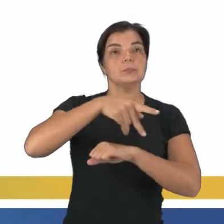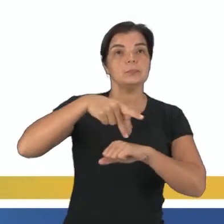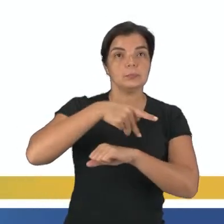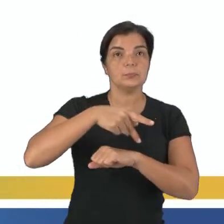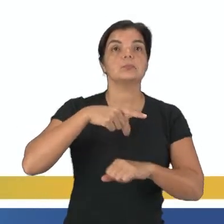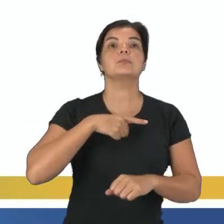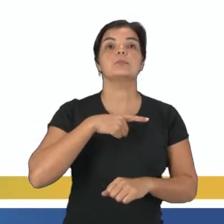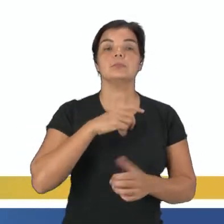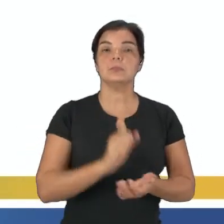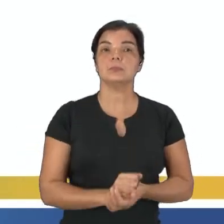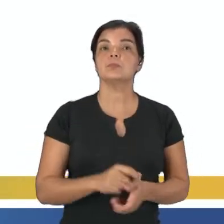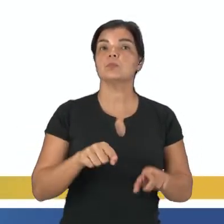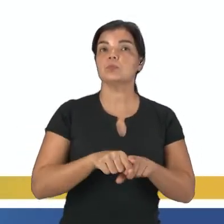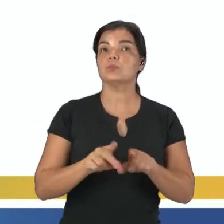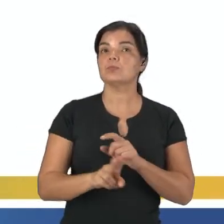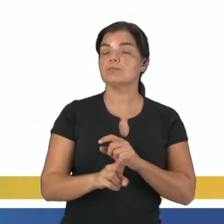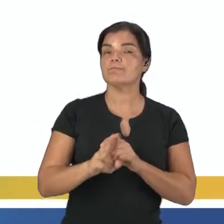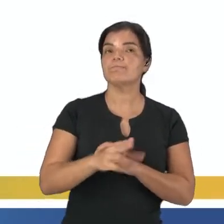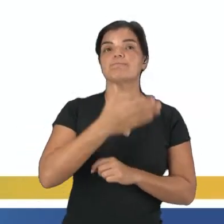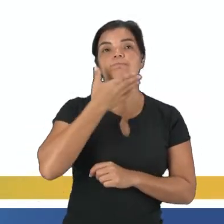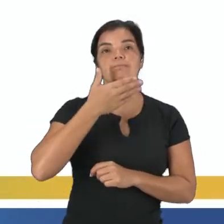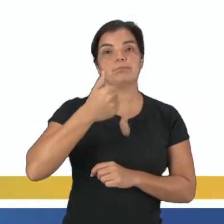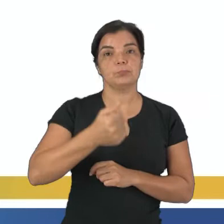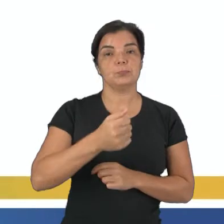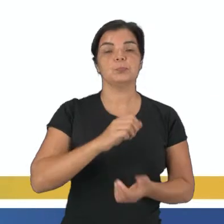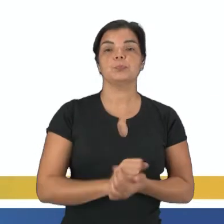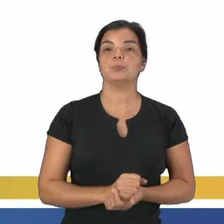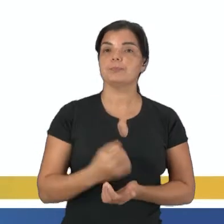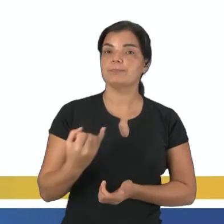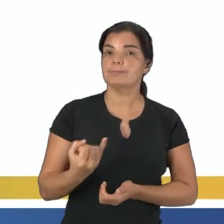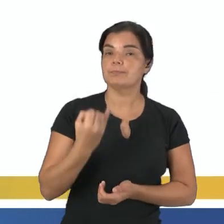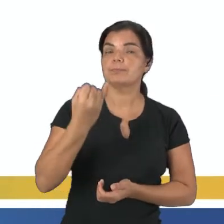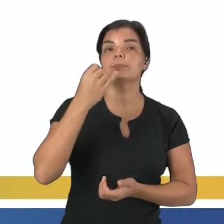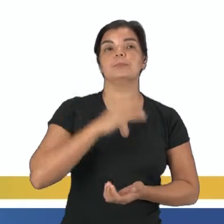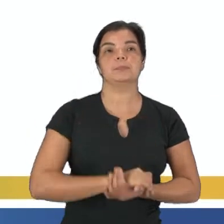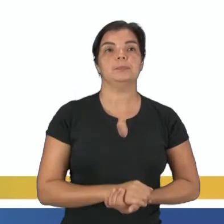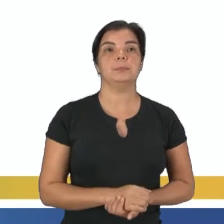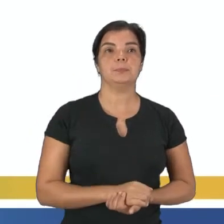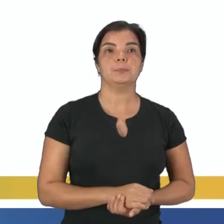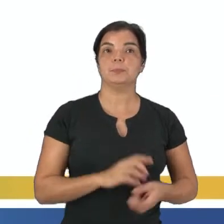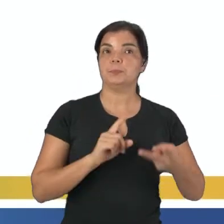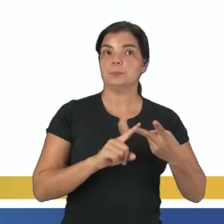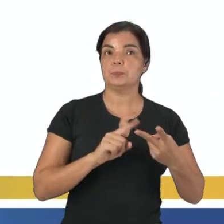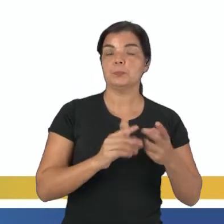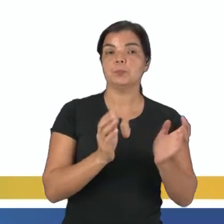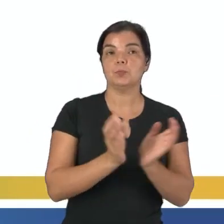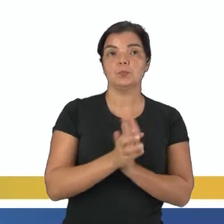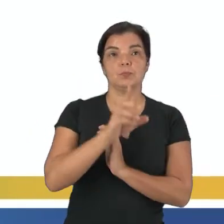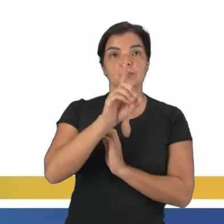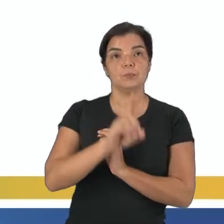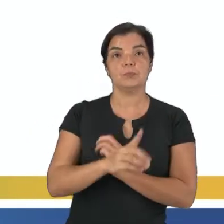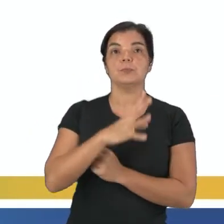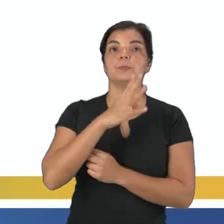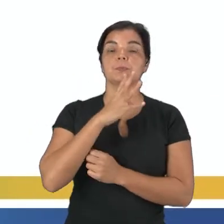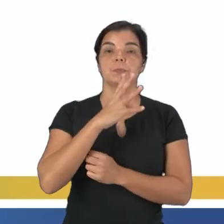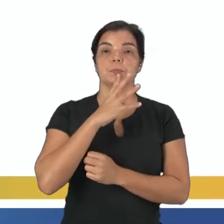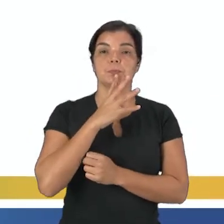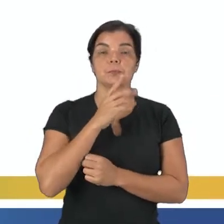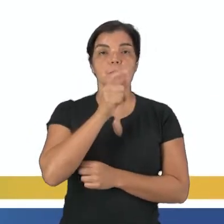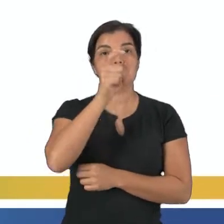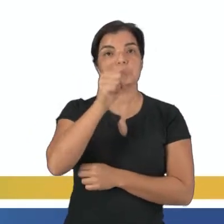uma nação elege como valor supremo, como ideal. 2. Conjunto de